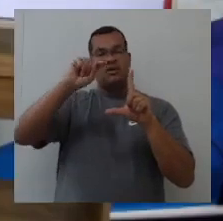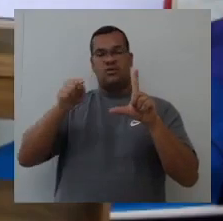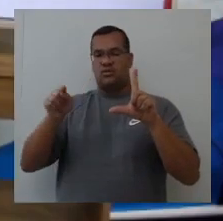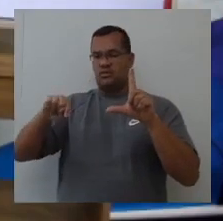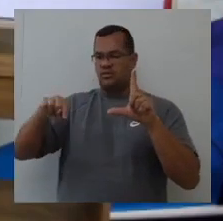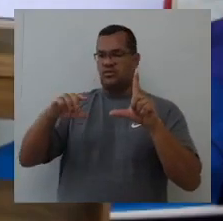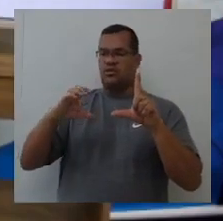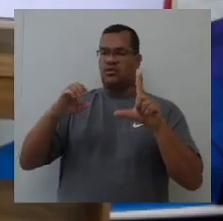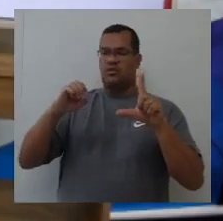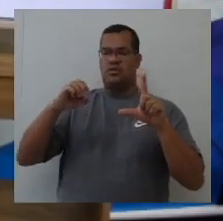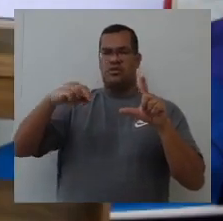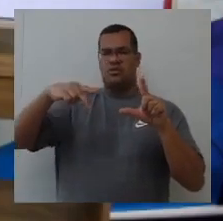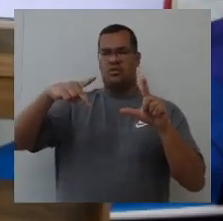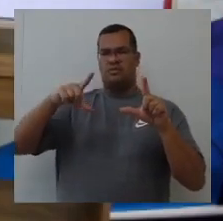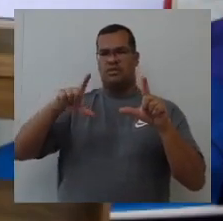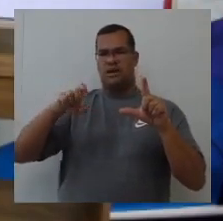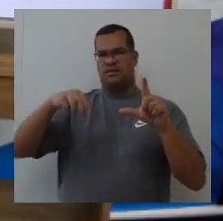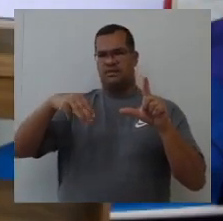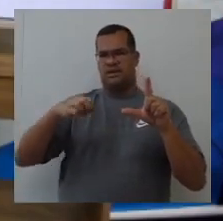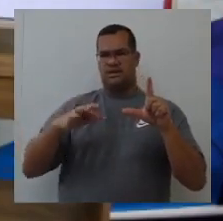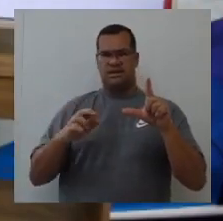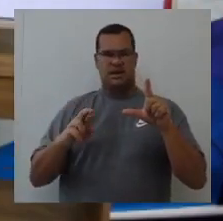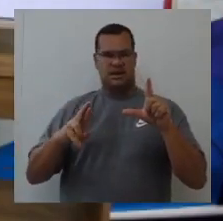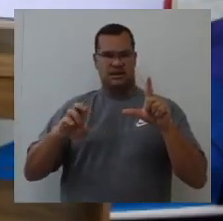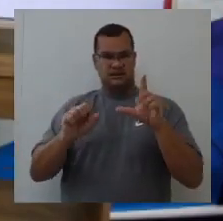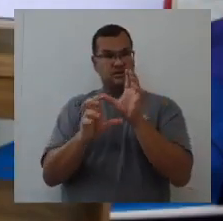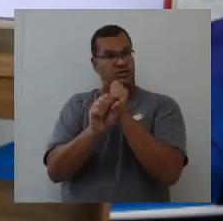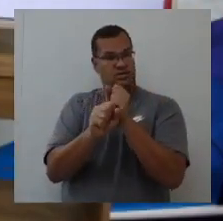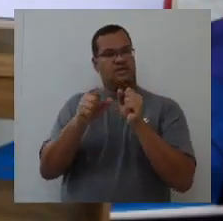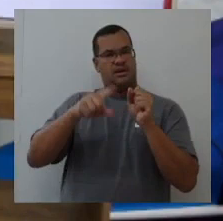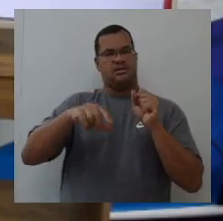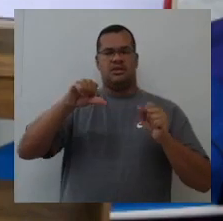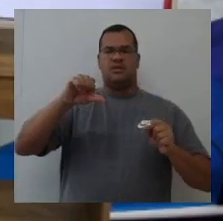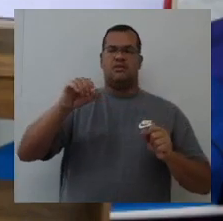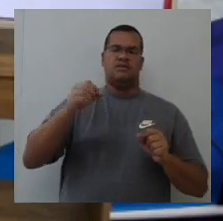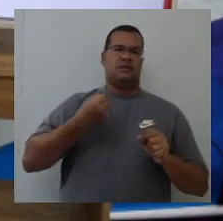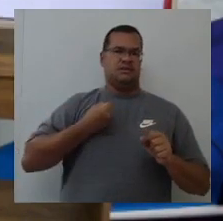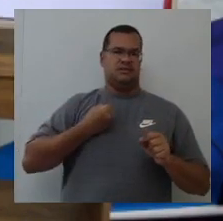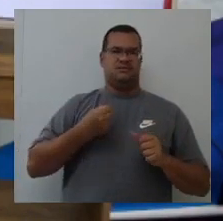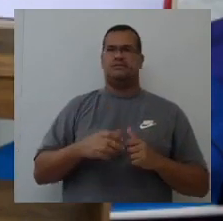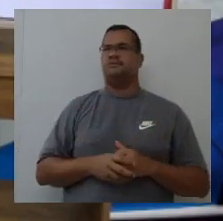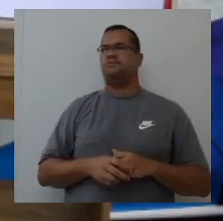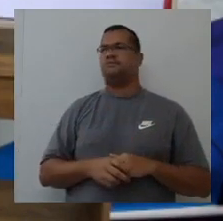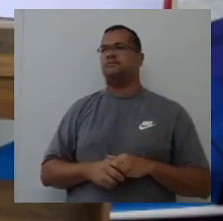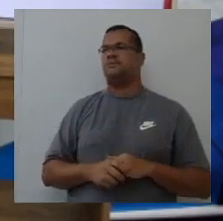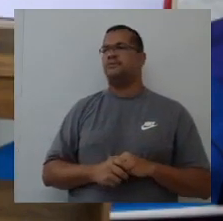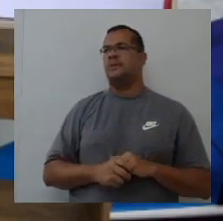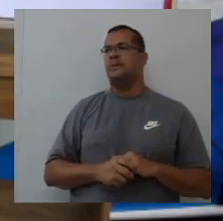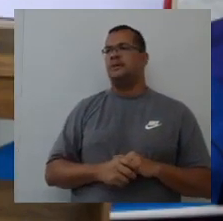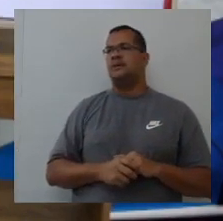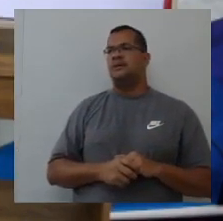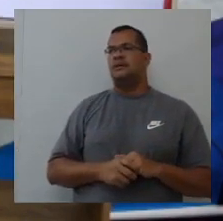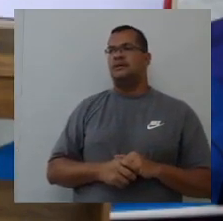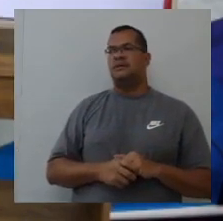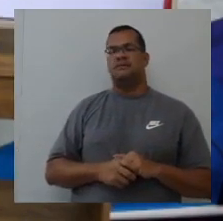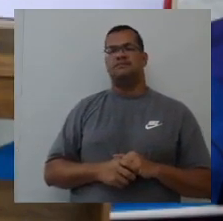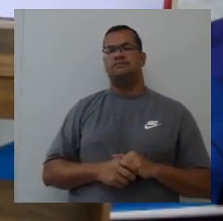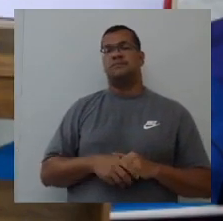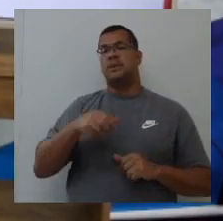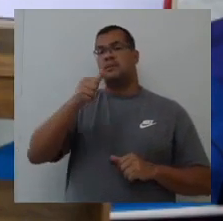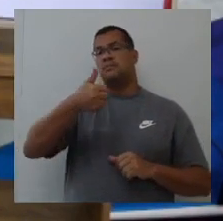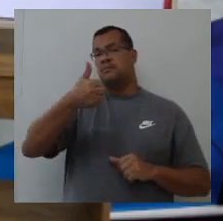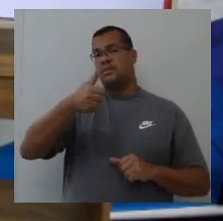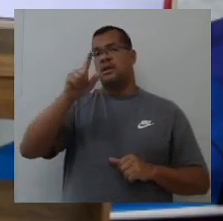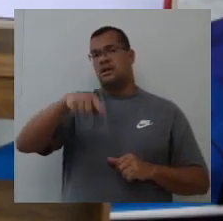somados eles resultam 90 graus. Massa? Vem comigo aqui, vamos continuar com a nossa teoria. Então, a primeira